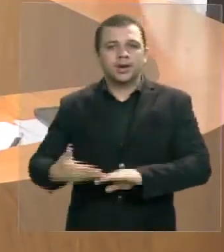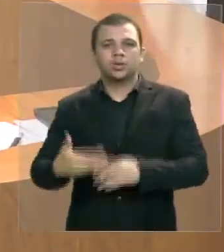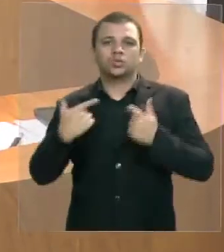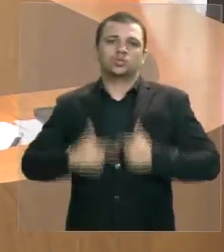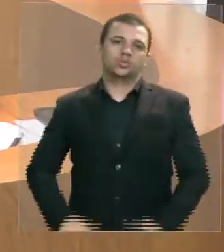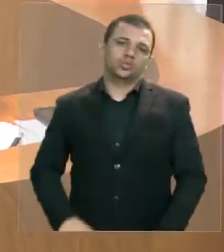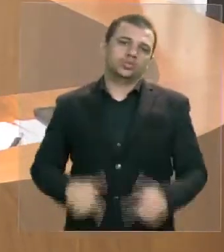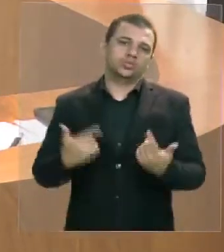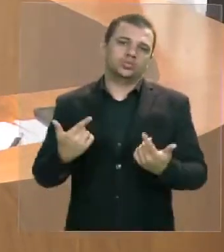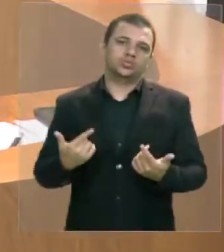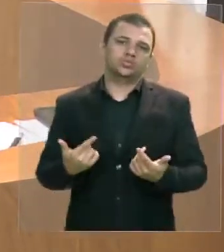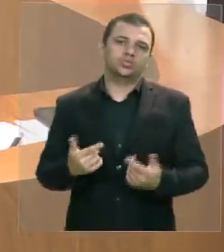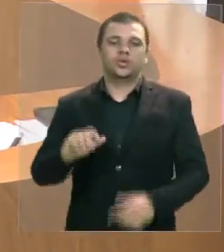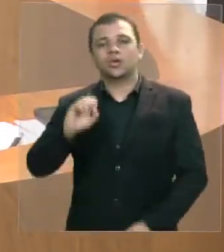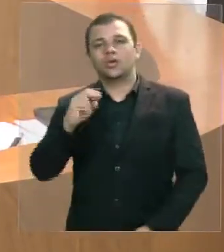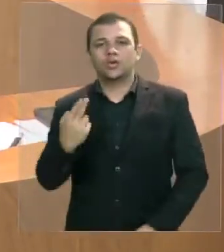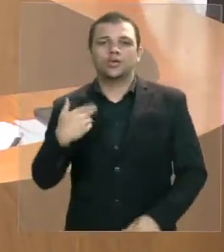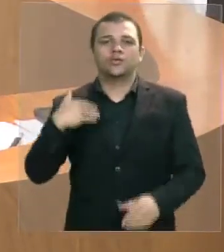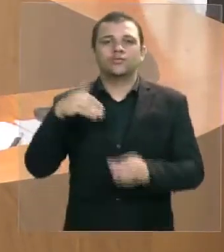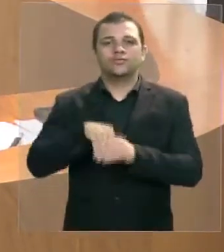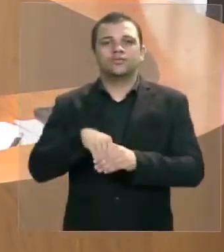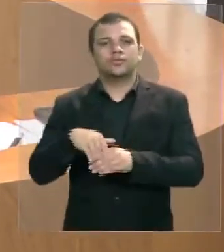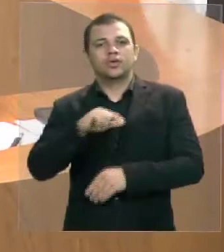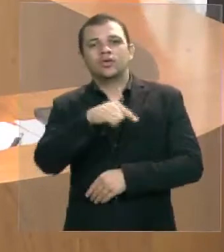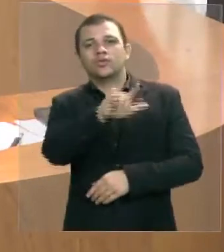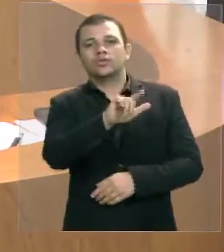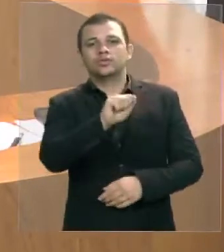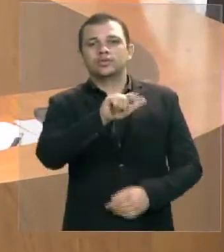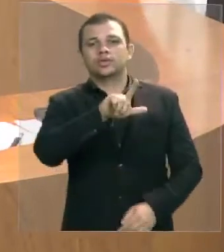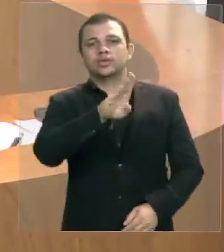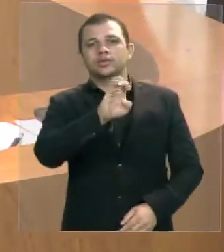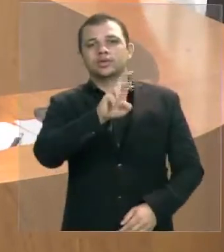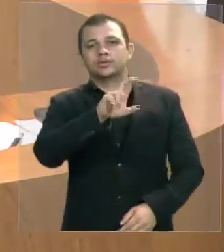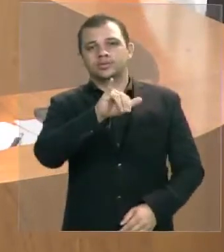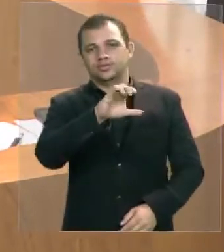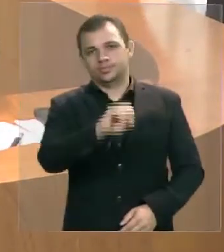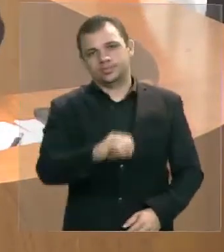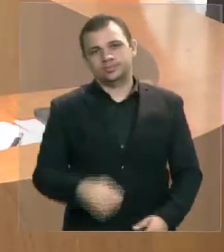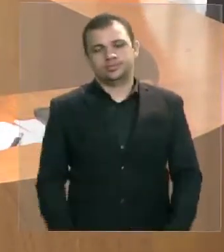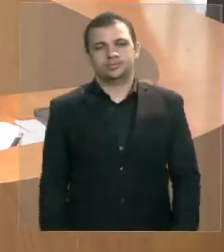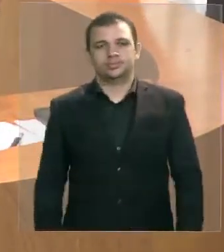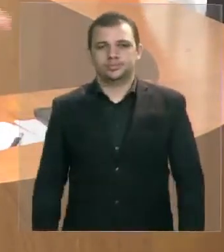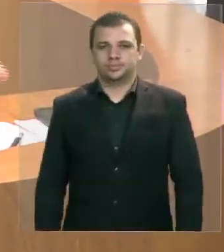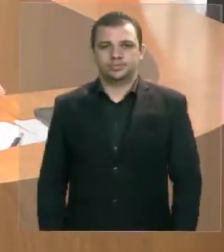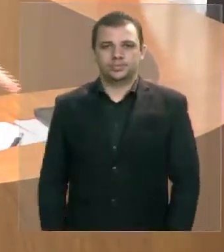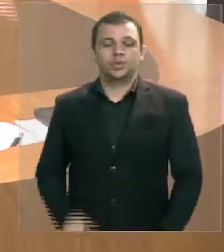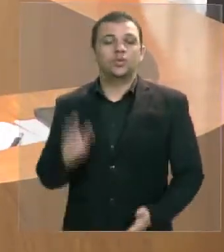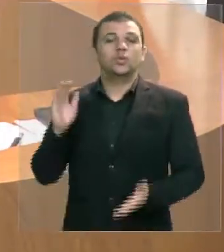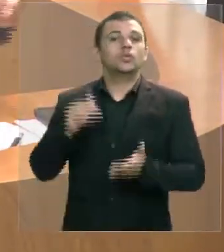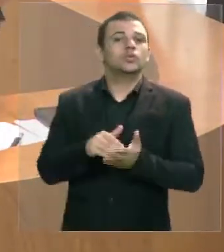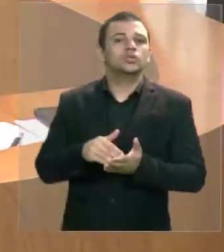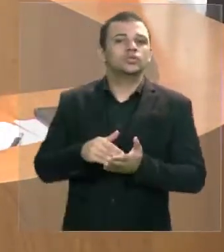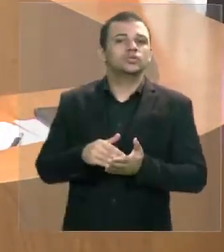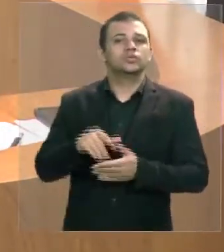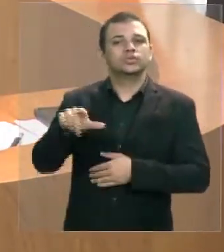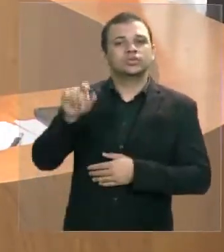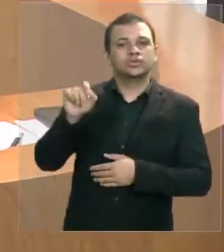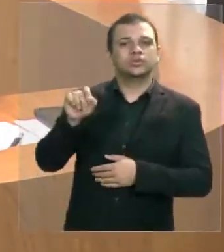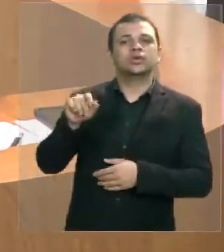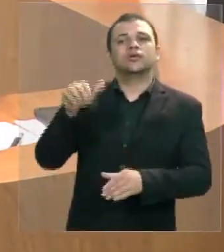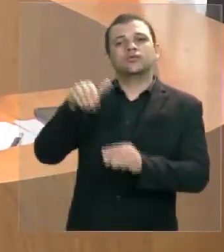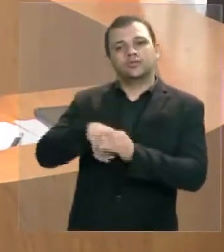abster ou vai votar no Albérico Filho. A última opção é votar no candidato do